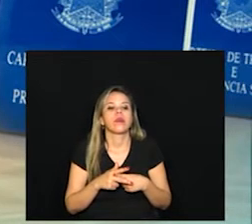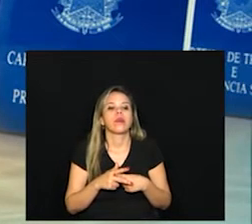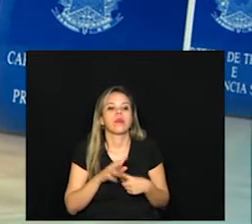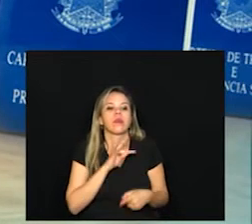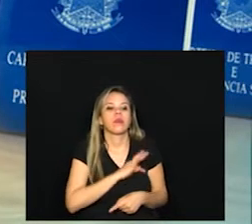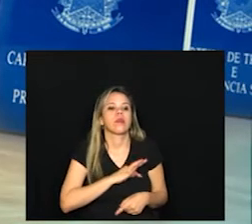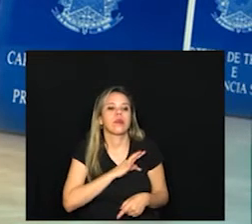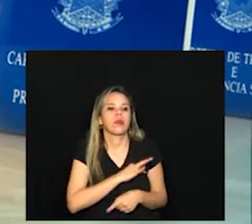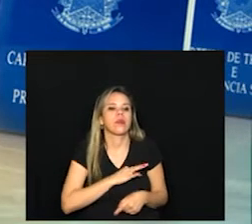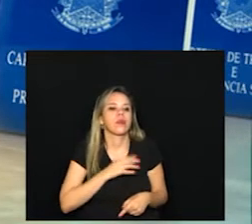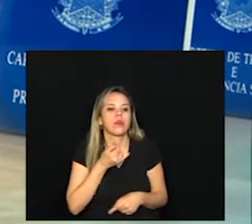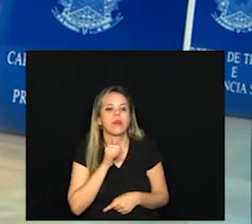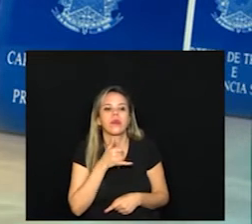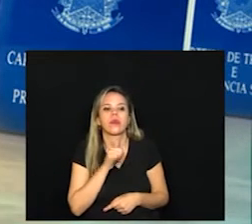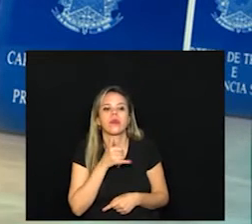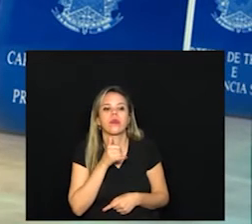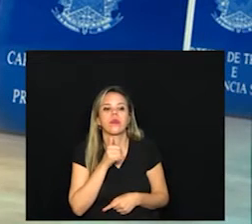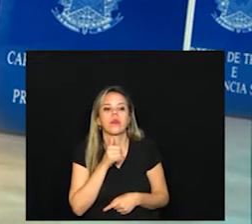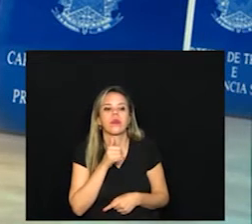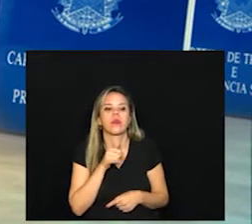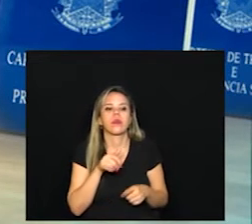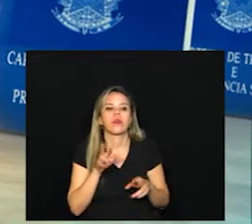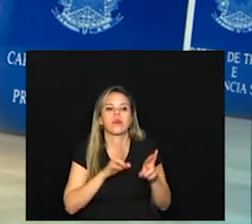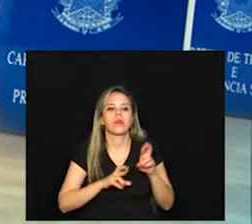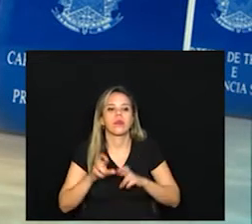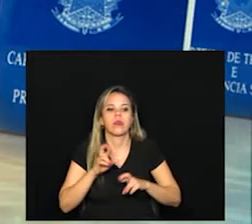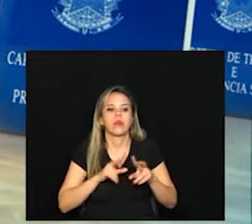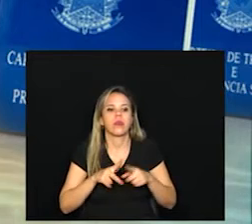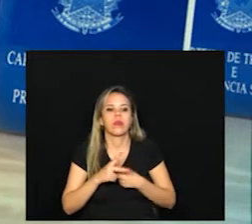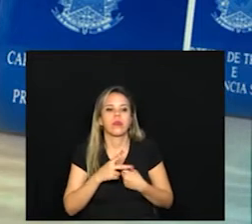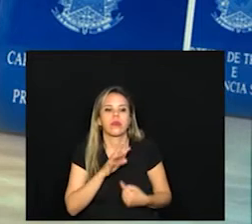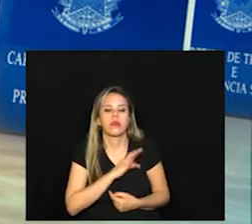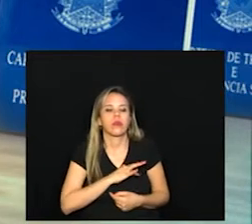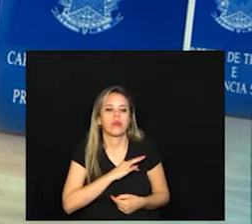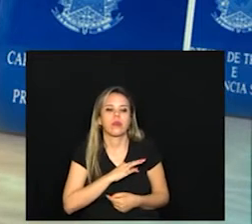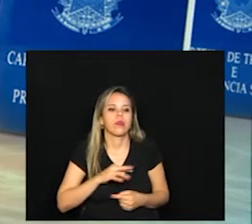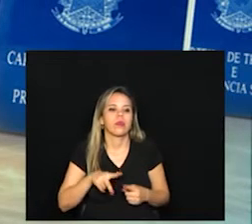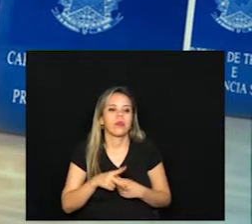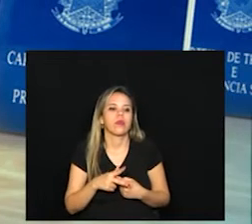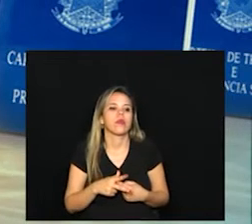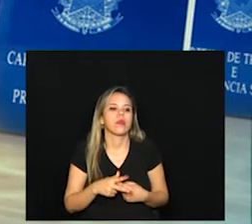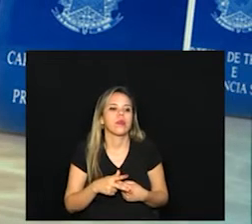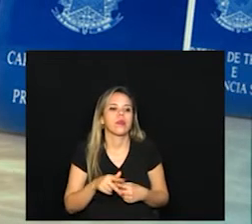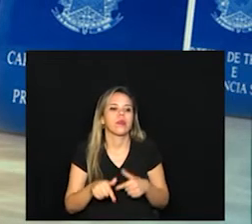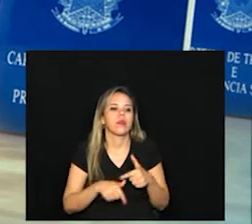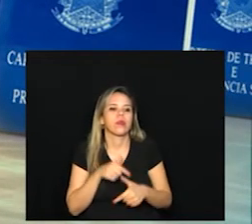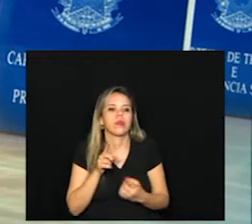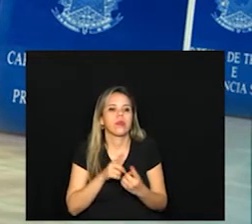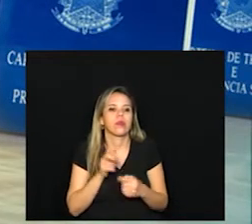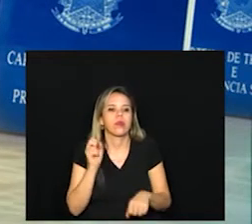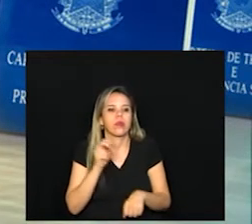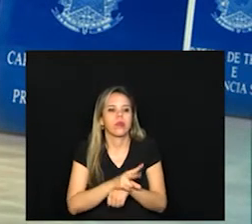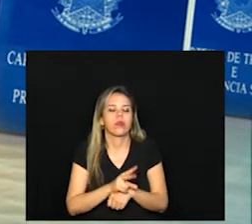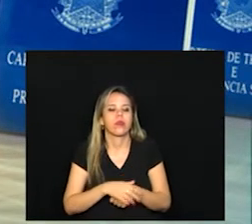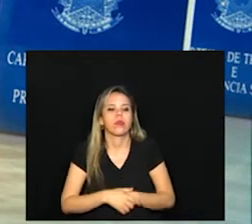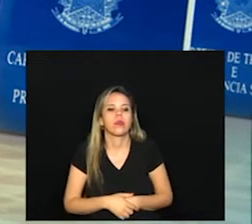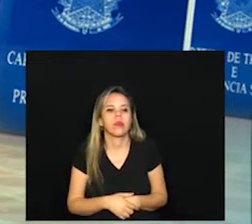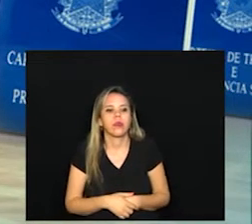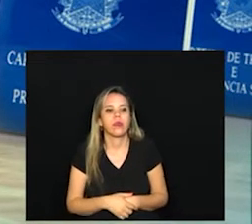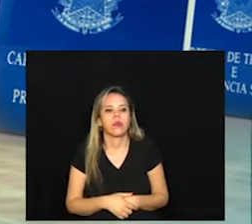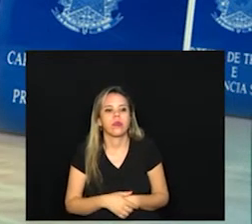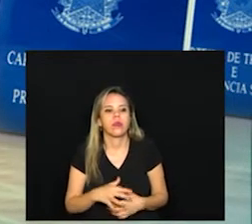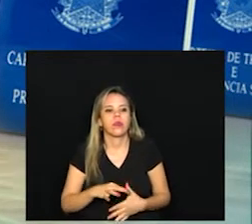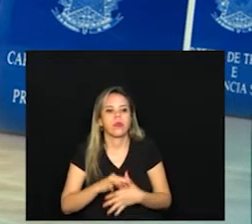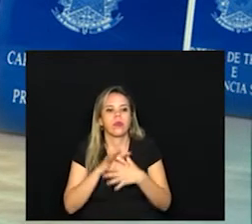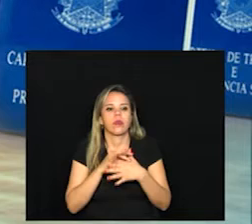técnico de manutenção elétrica, analista de manutenção, técnico de manutenção mecânica e operador. Vagas operacionais: